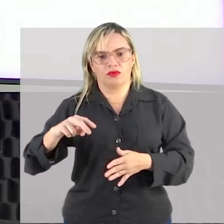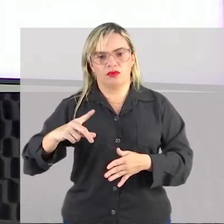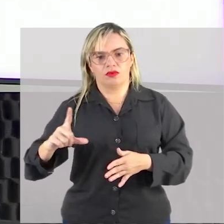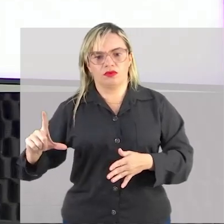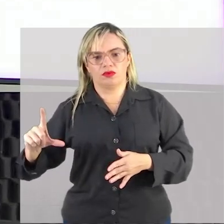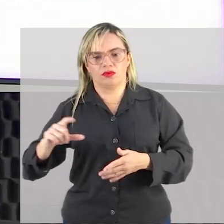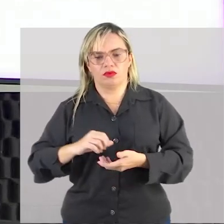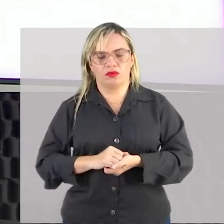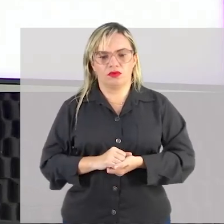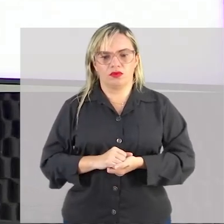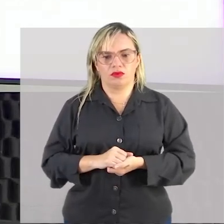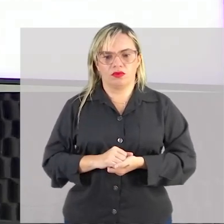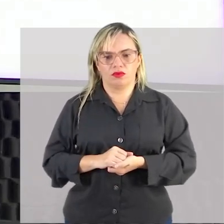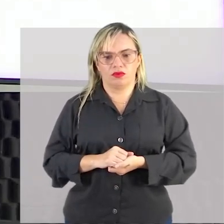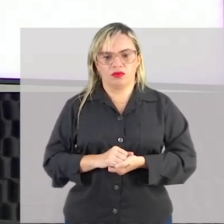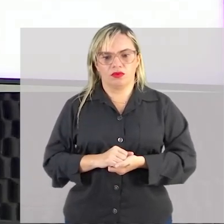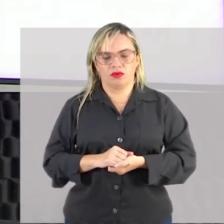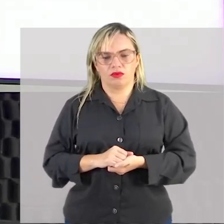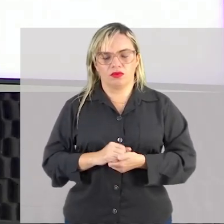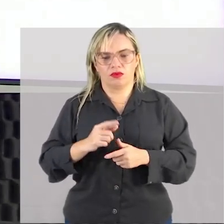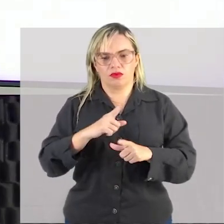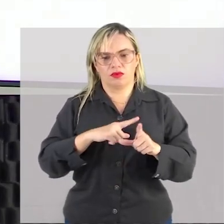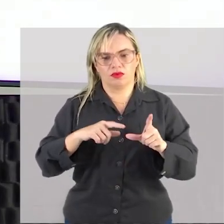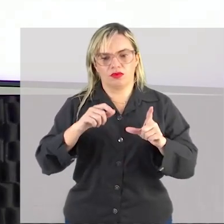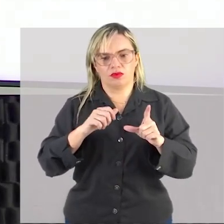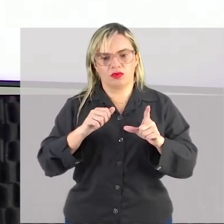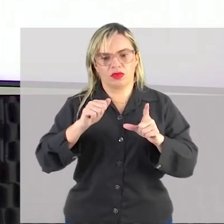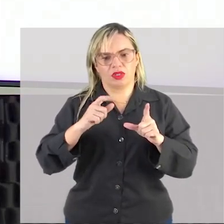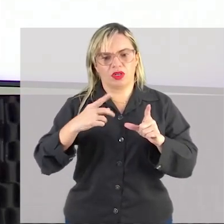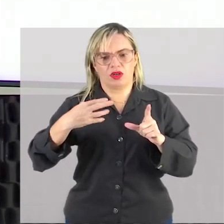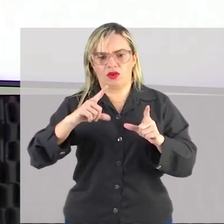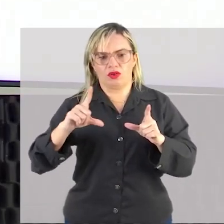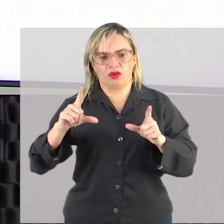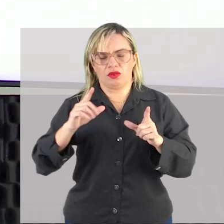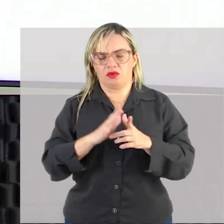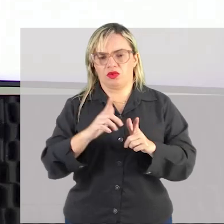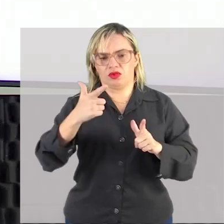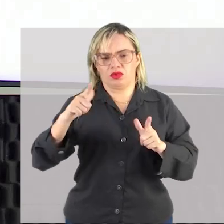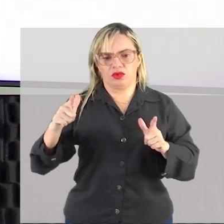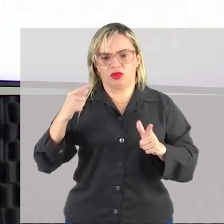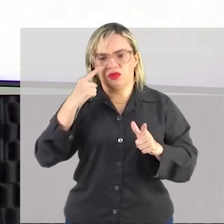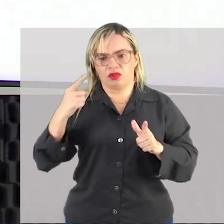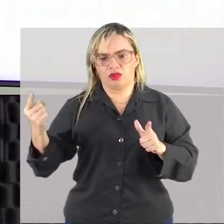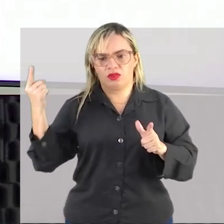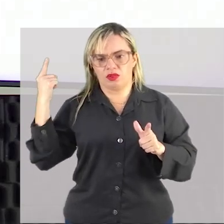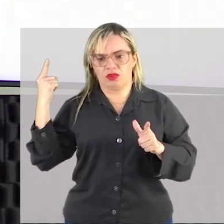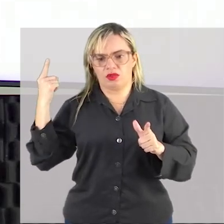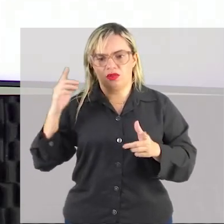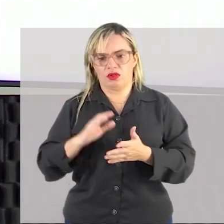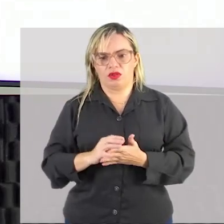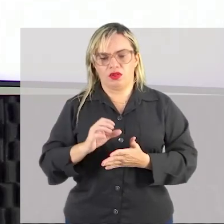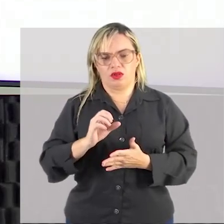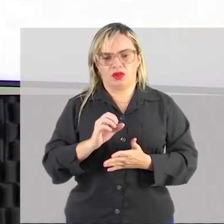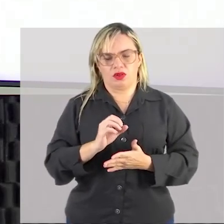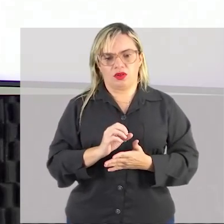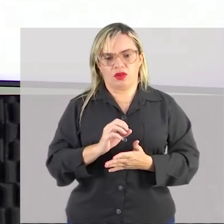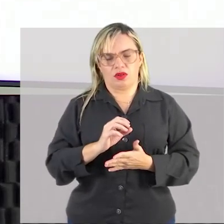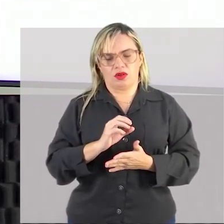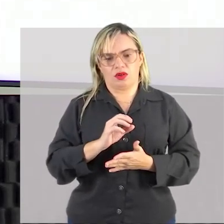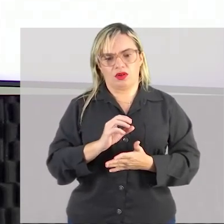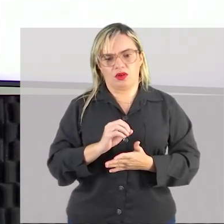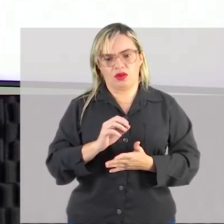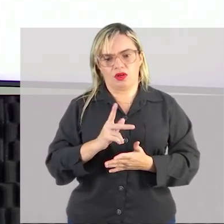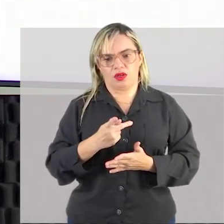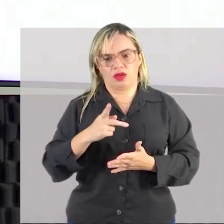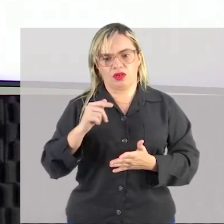éter e álcool. Álcool eu não tenho. Daniel, mas o OH aqui caracteriza fenol porque está